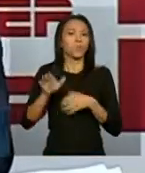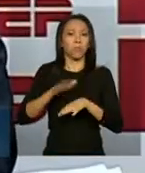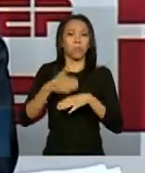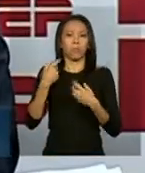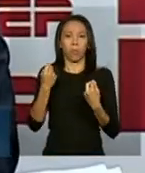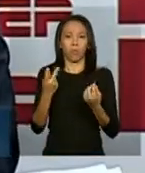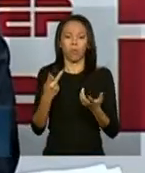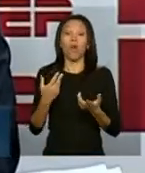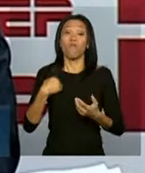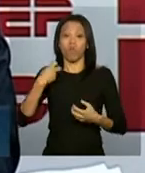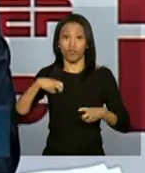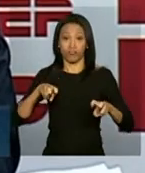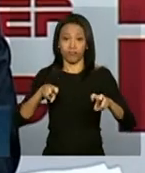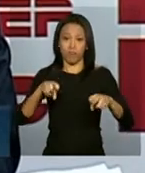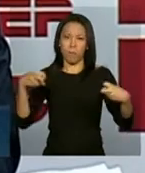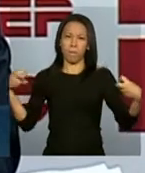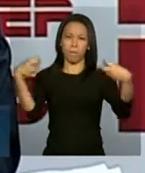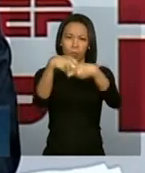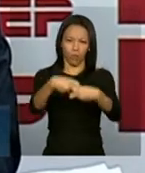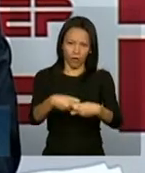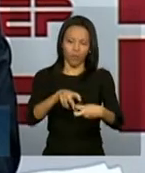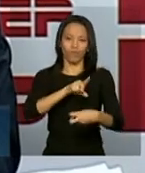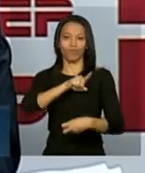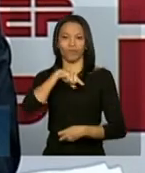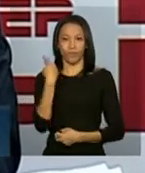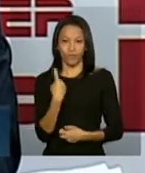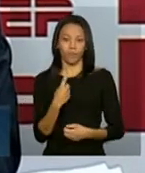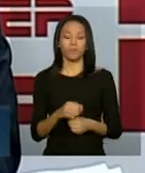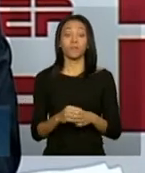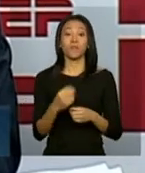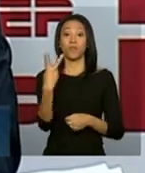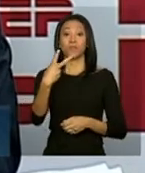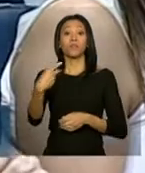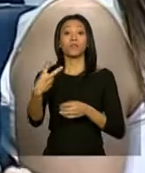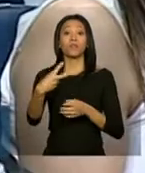responsabilidade, foi vítima desse acidente. A segunda pergunta?